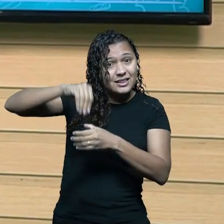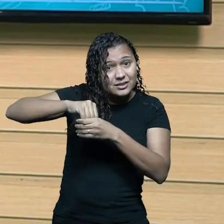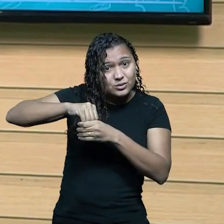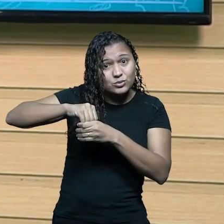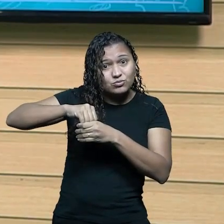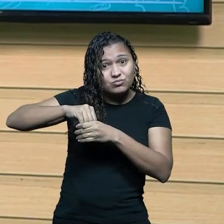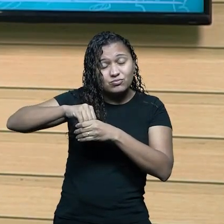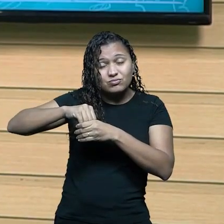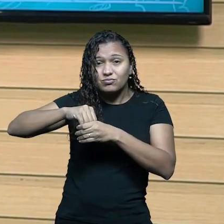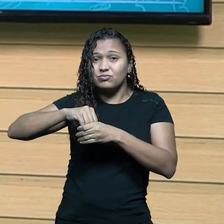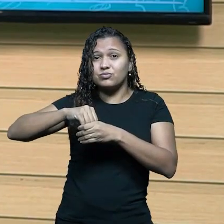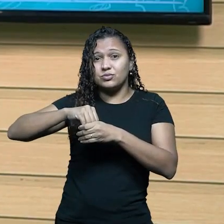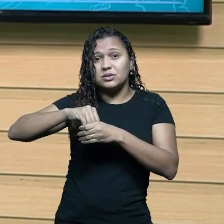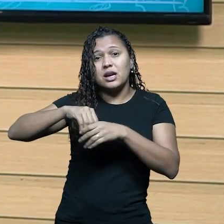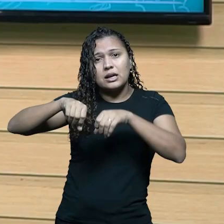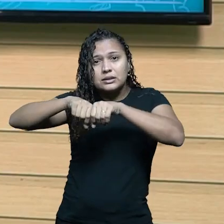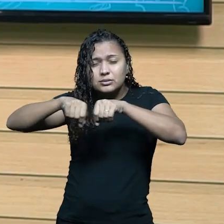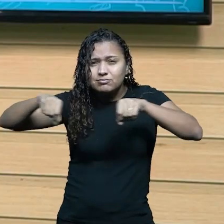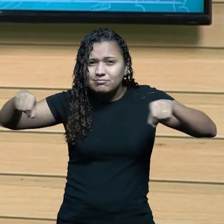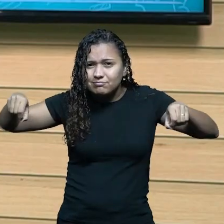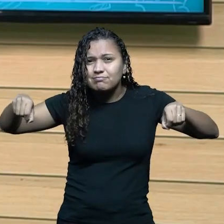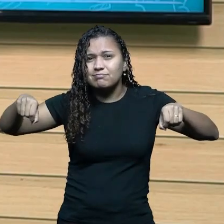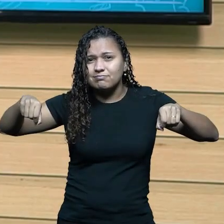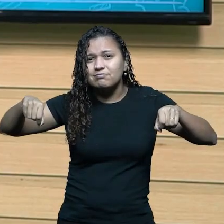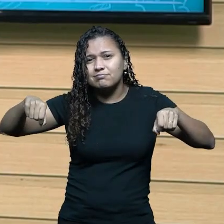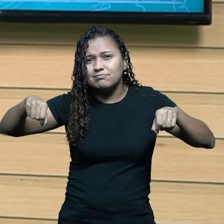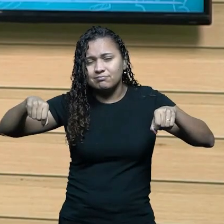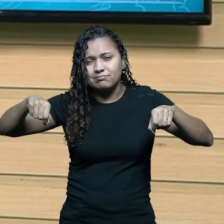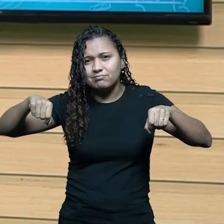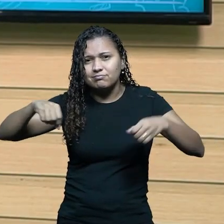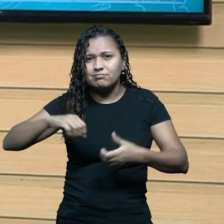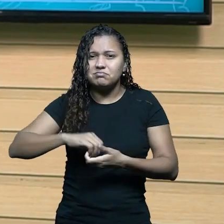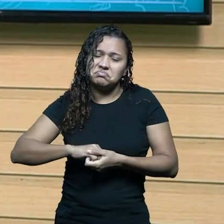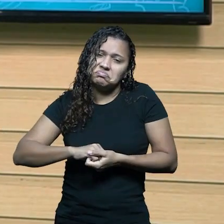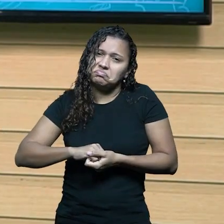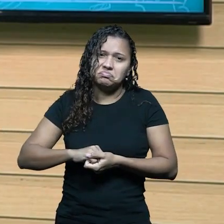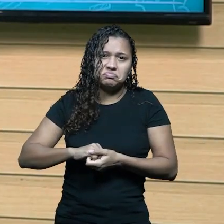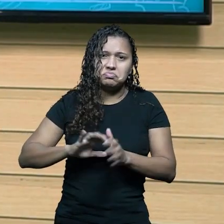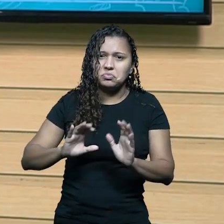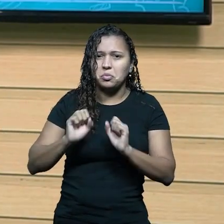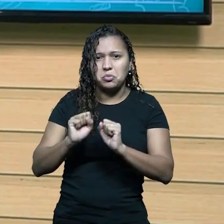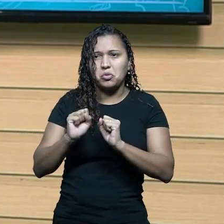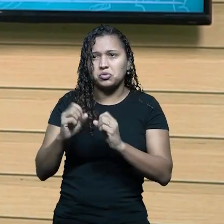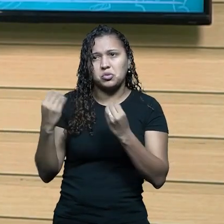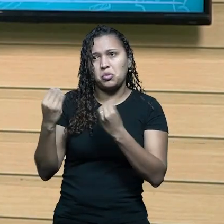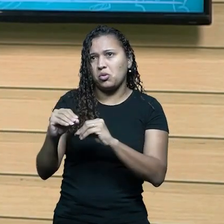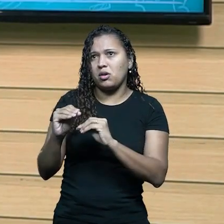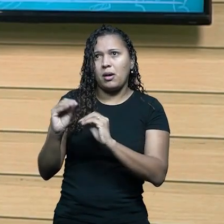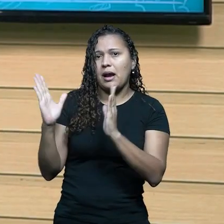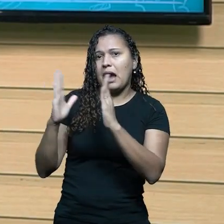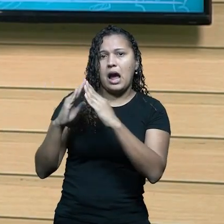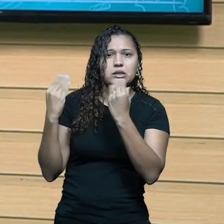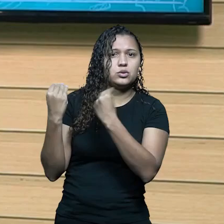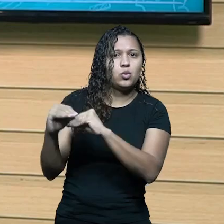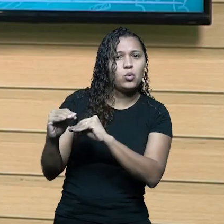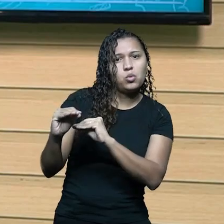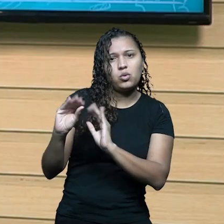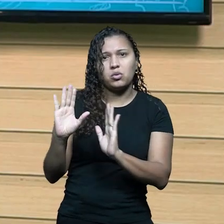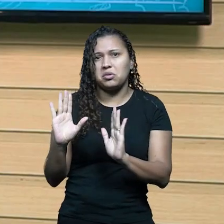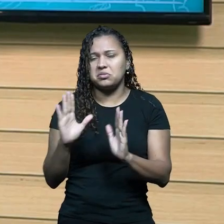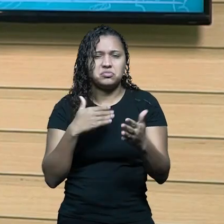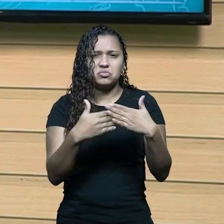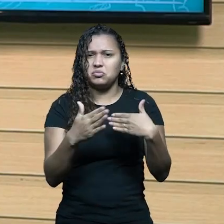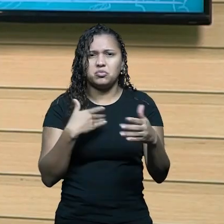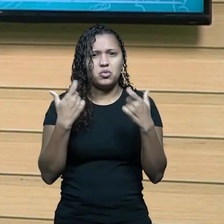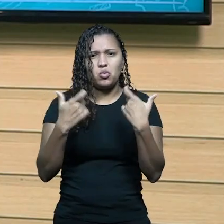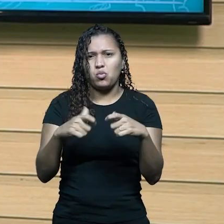dentro do encanamento, dentro de uma tubulação que vai ser colocada numa casa, numa